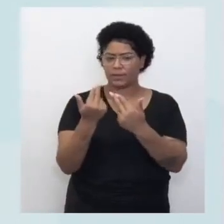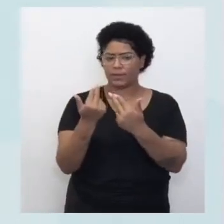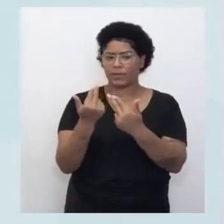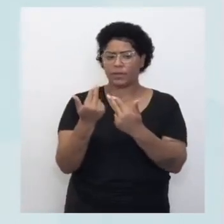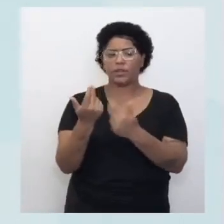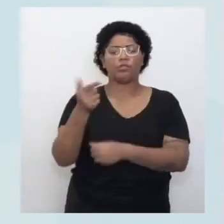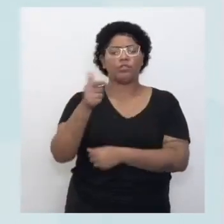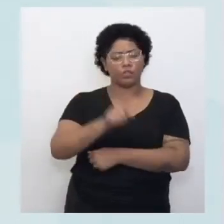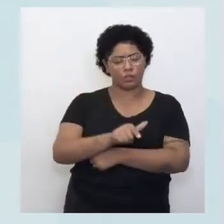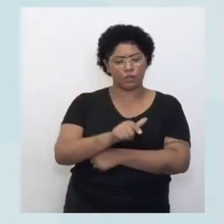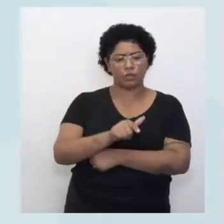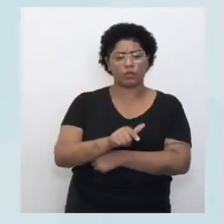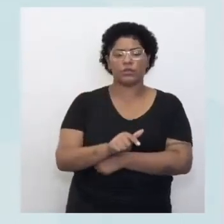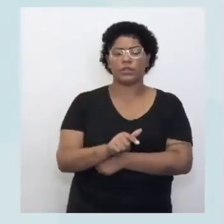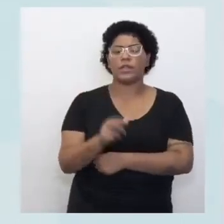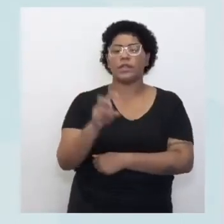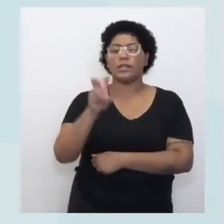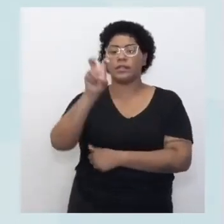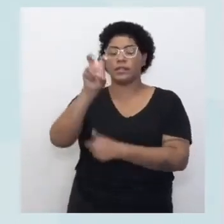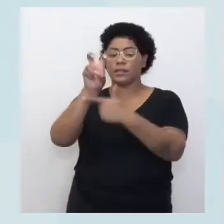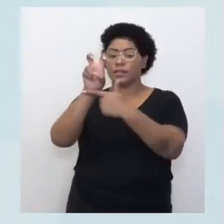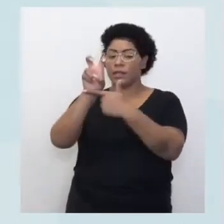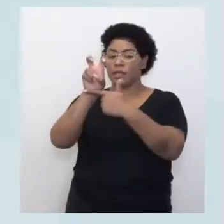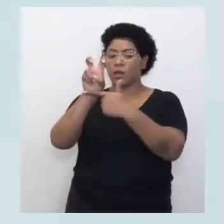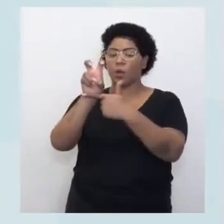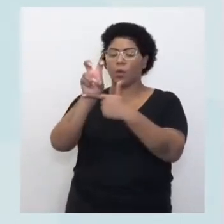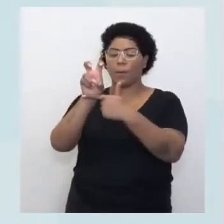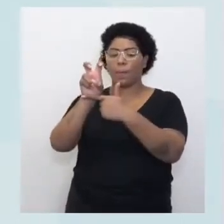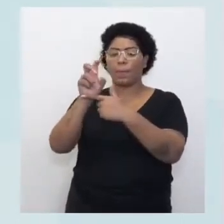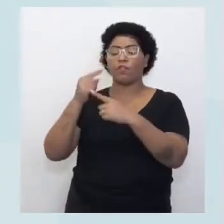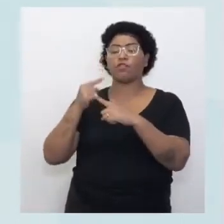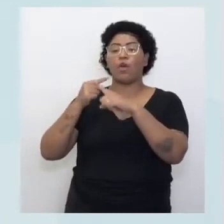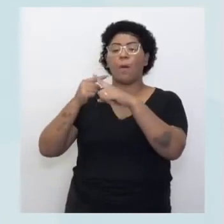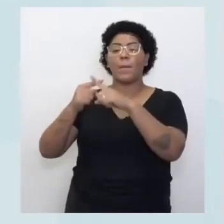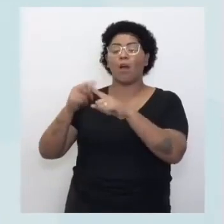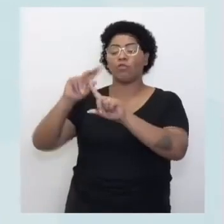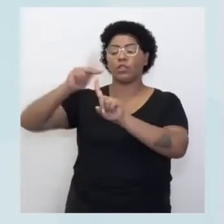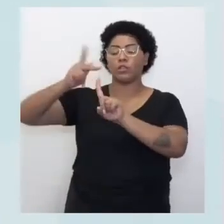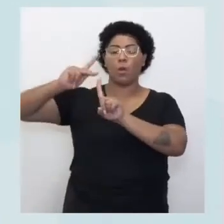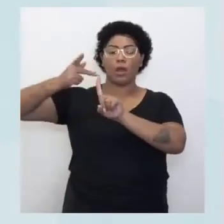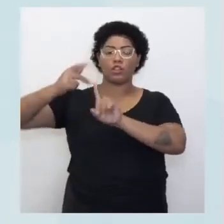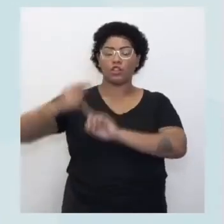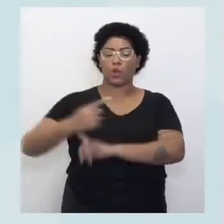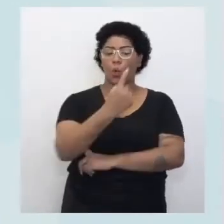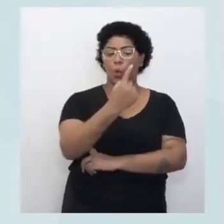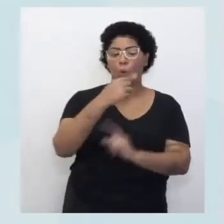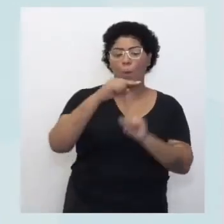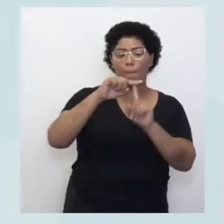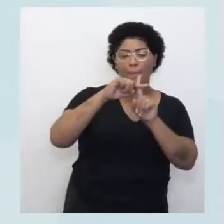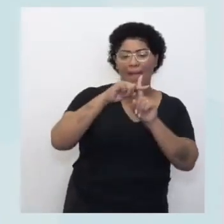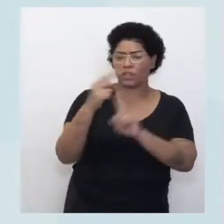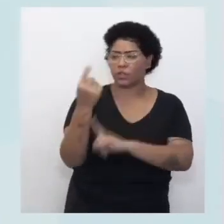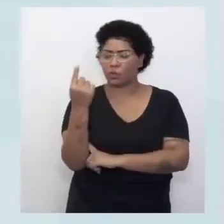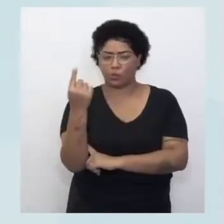eu repito a base e vou somar os expoentes. 1 mais